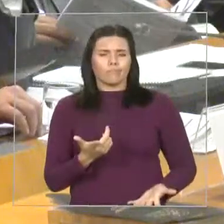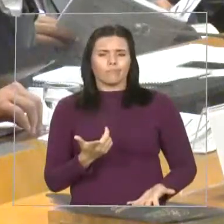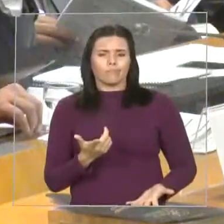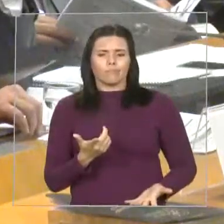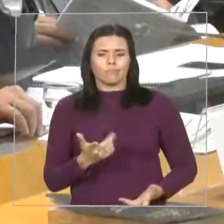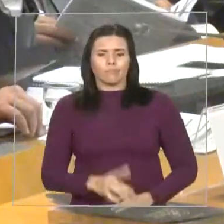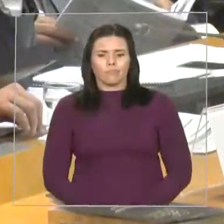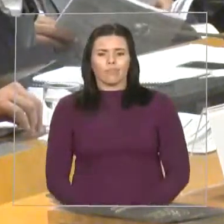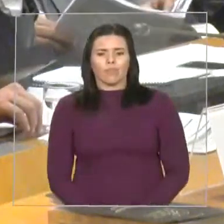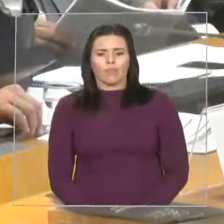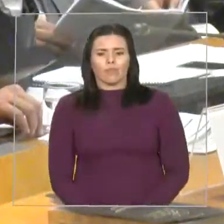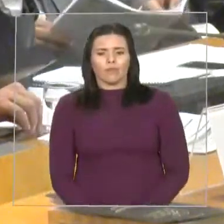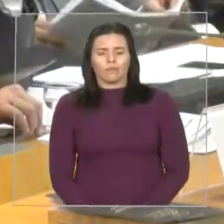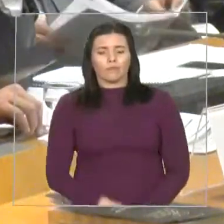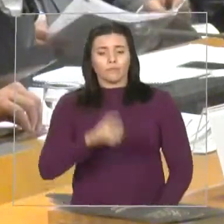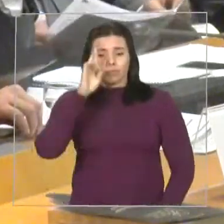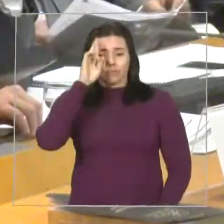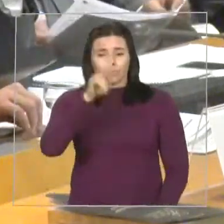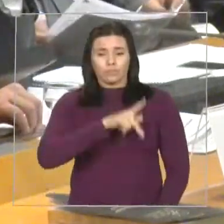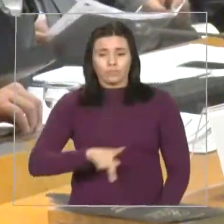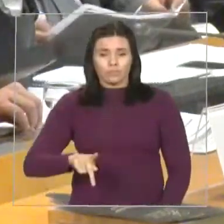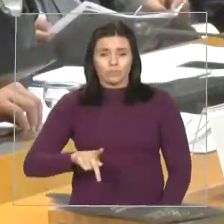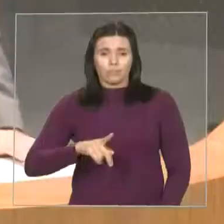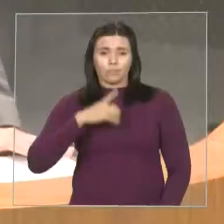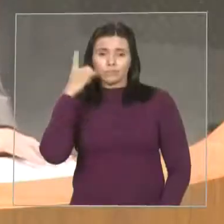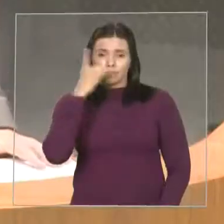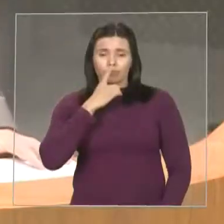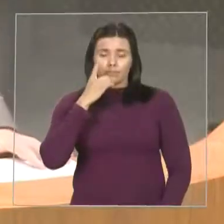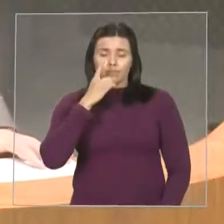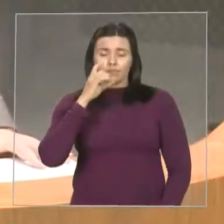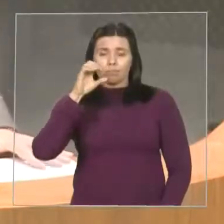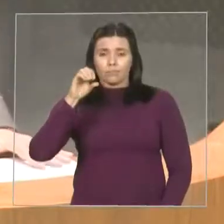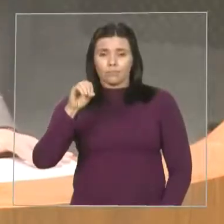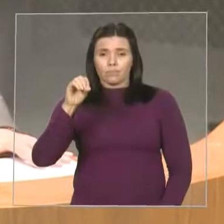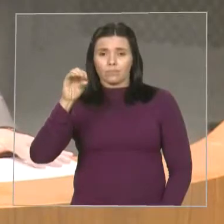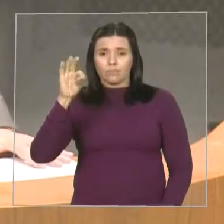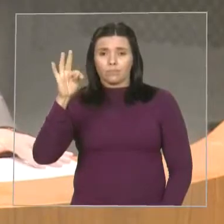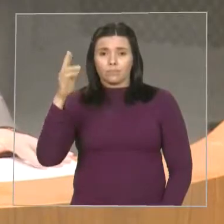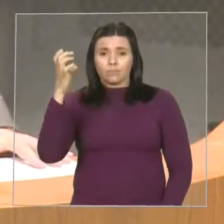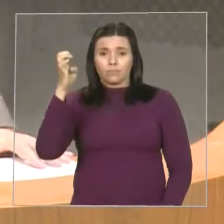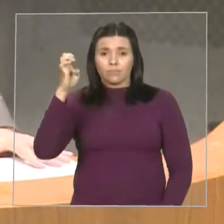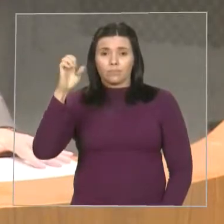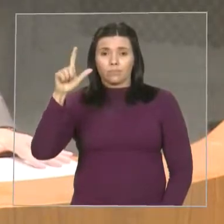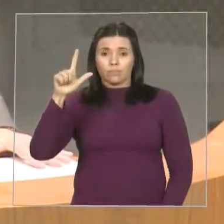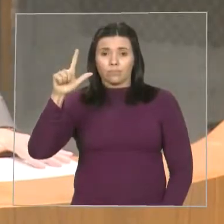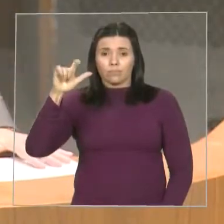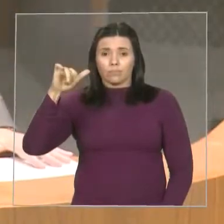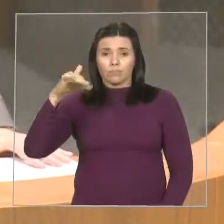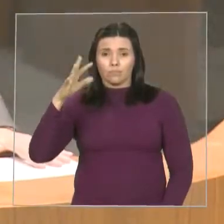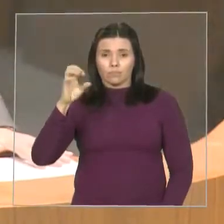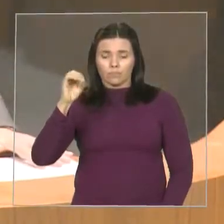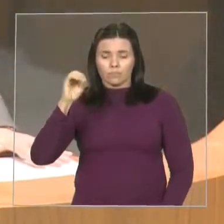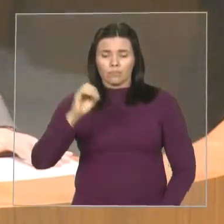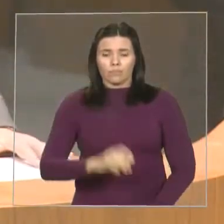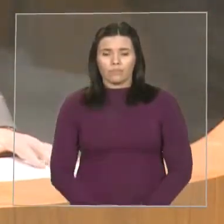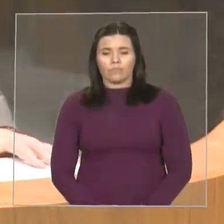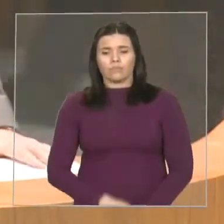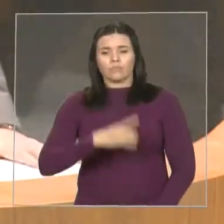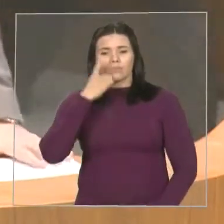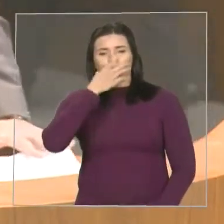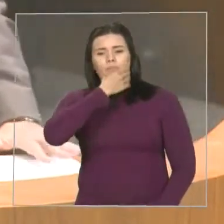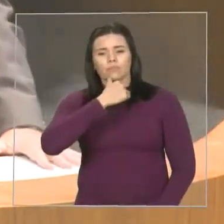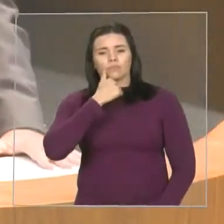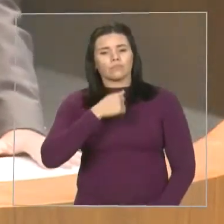Senhor presidente, deputado Atelino, senhores deputados, senhoras deputadas, jornalistas,